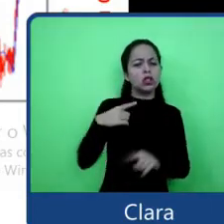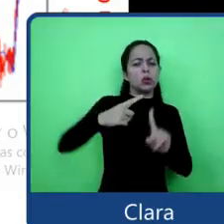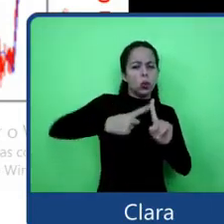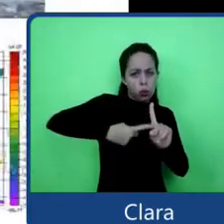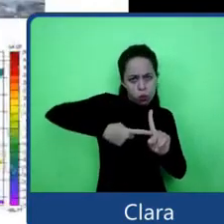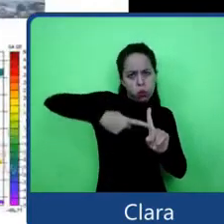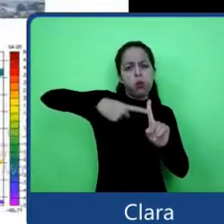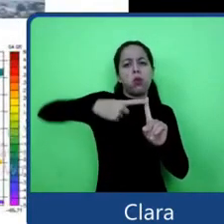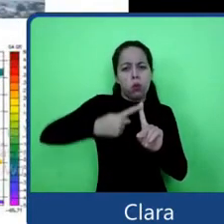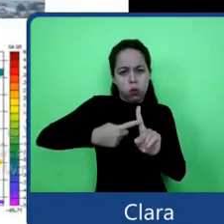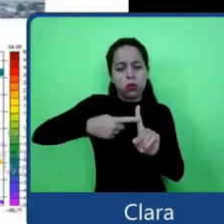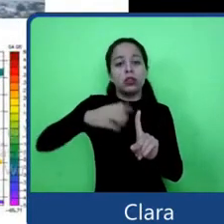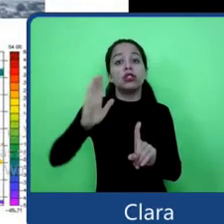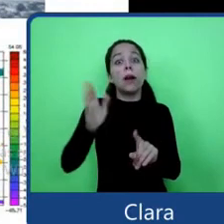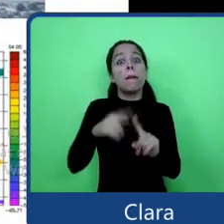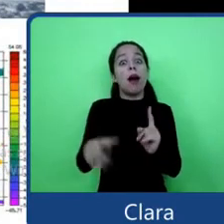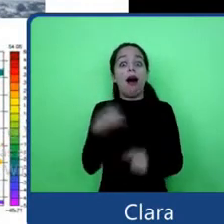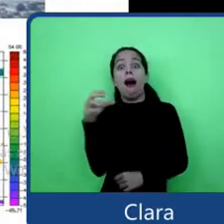né?